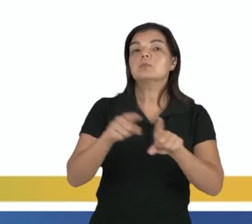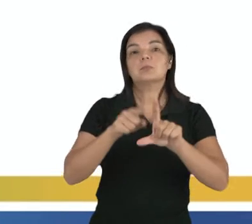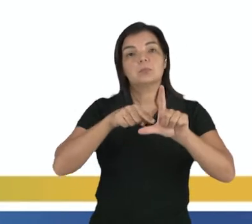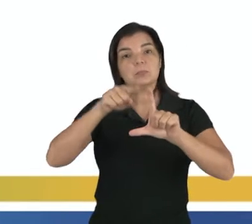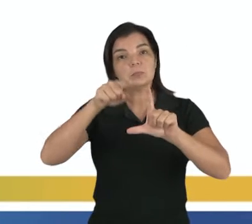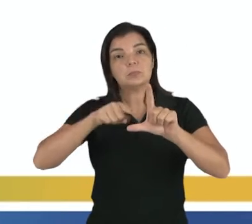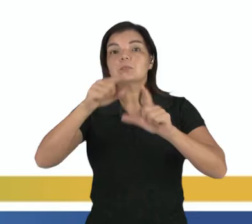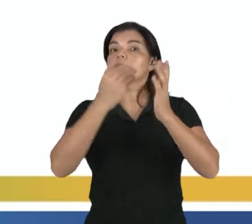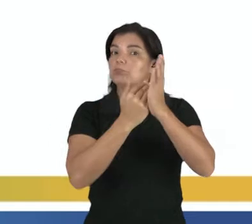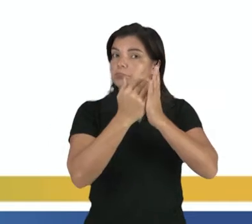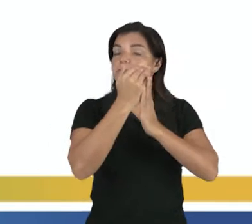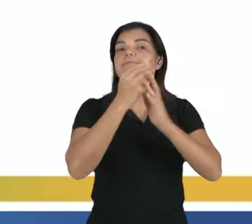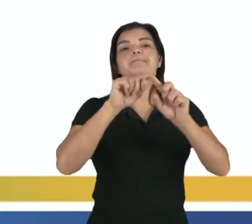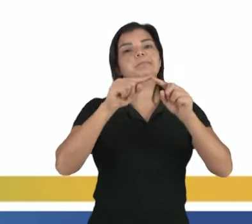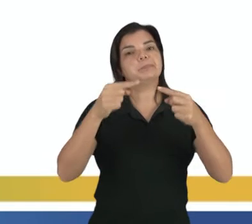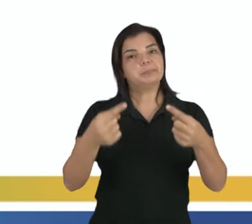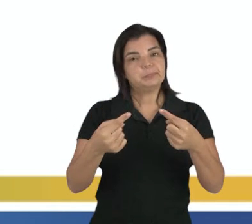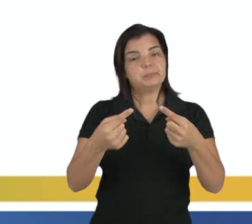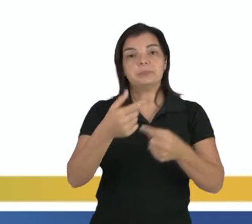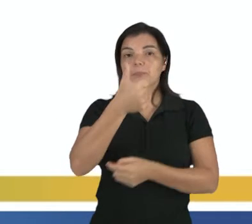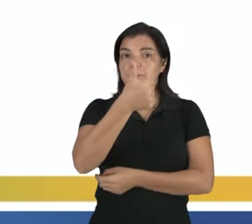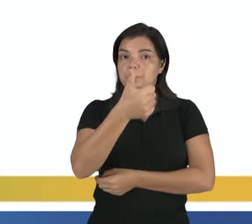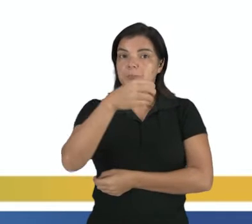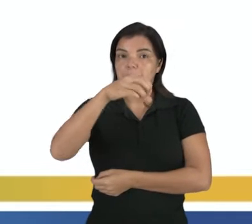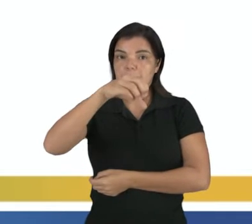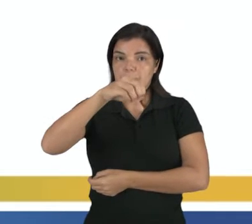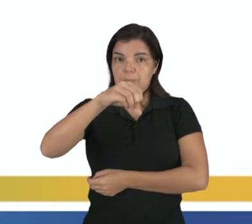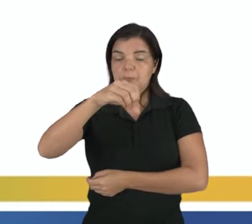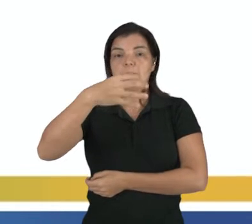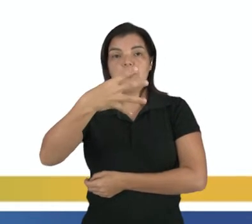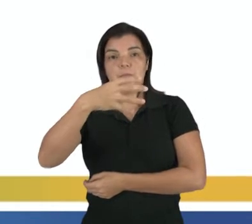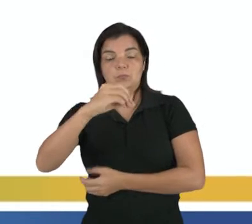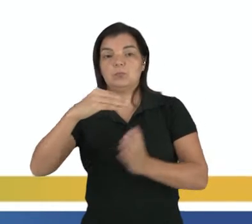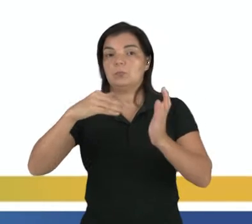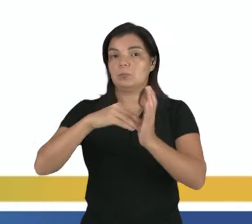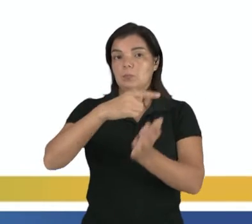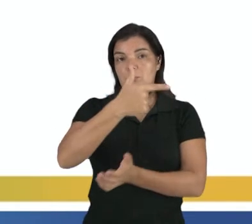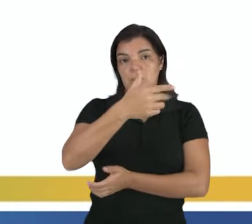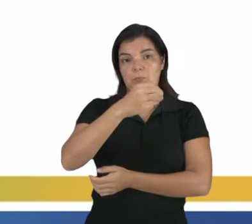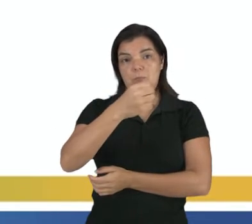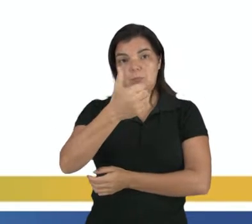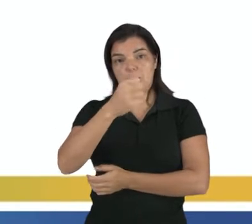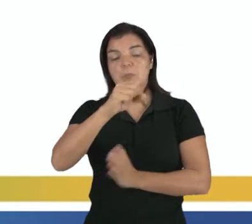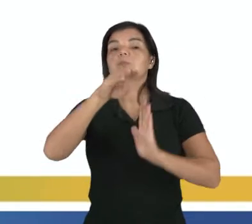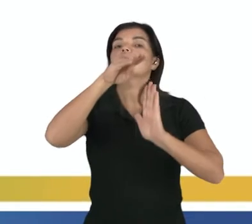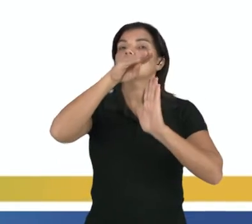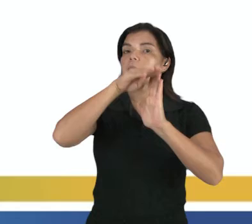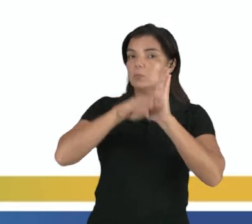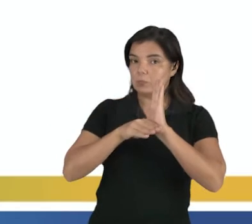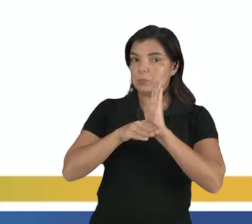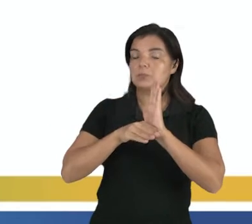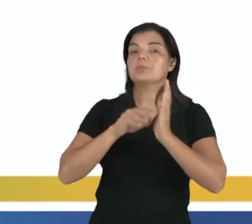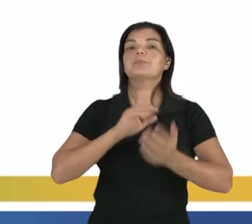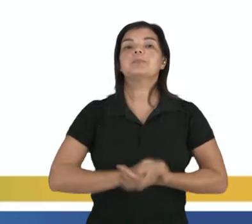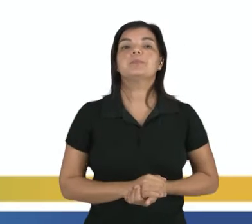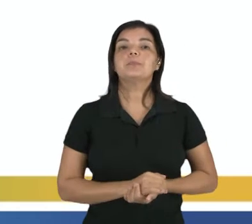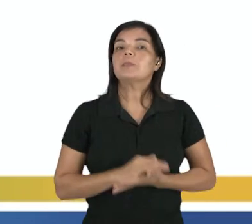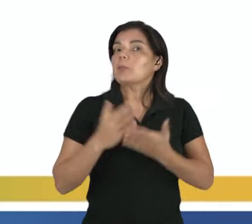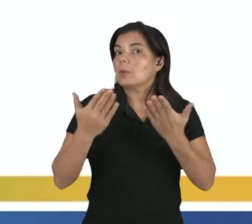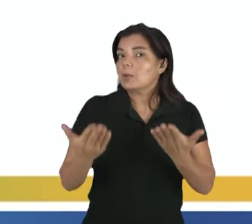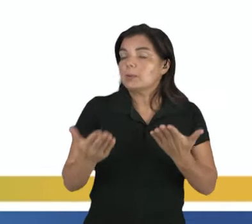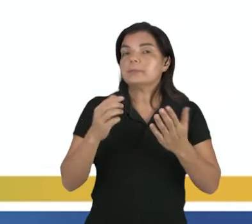índice ainda alto, mas de 1940 até 2018 ele caiu drasticamente, né?